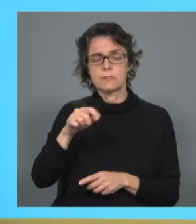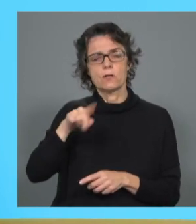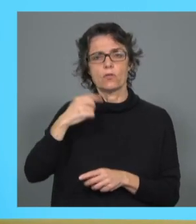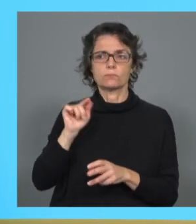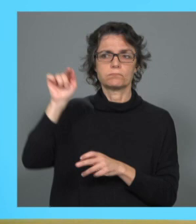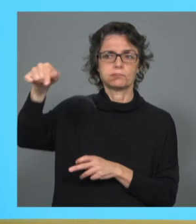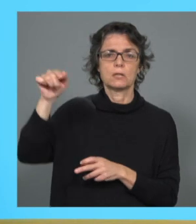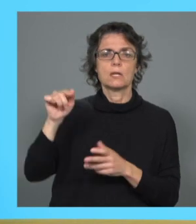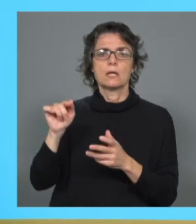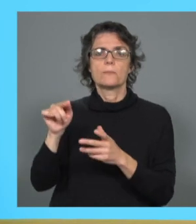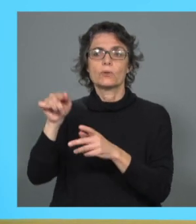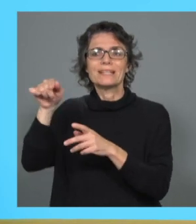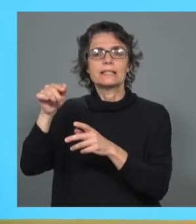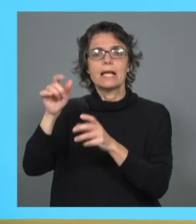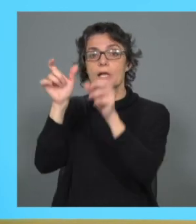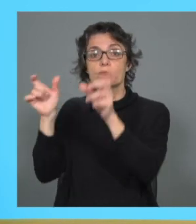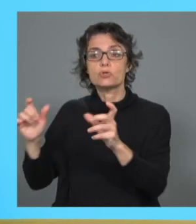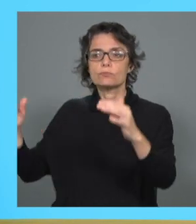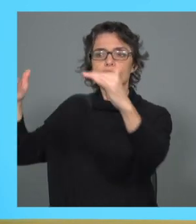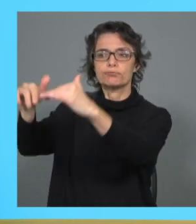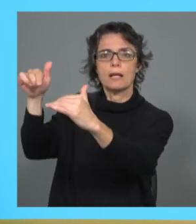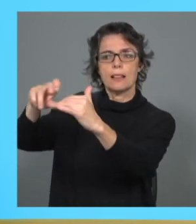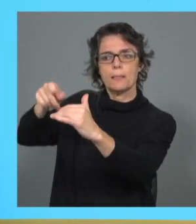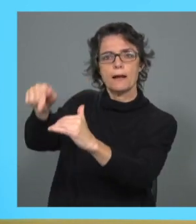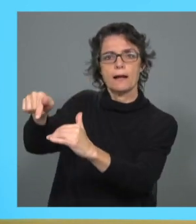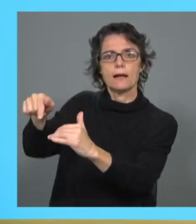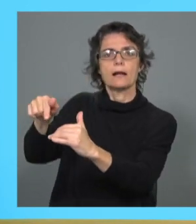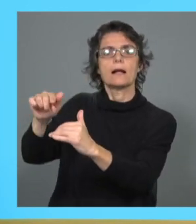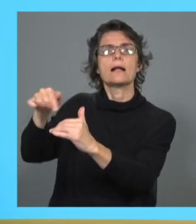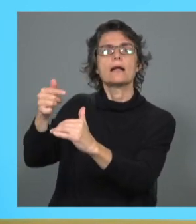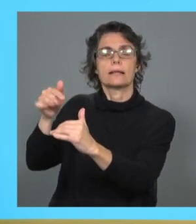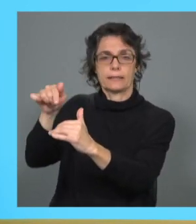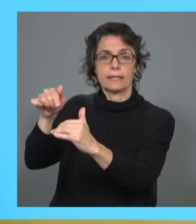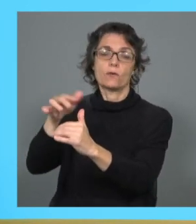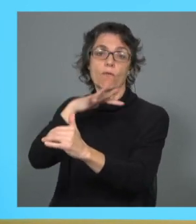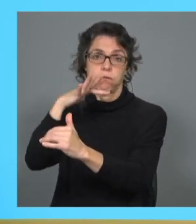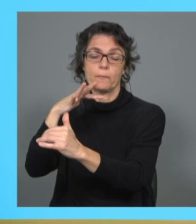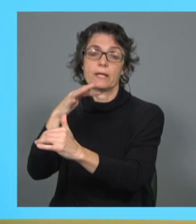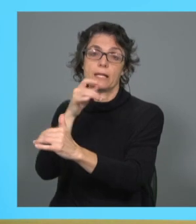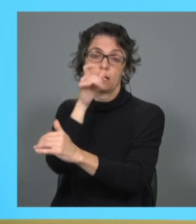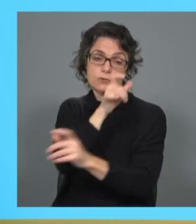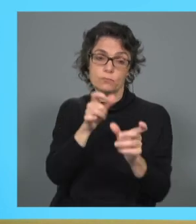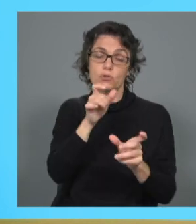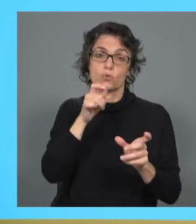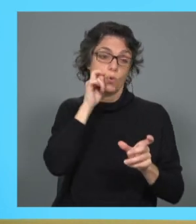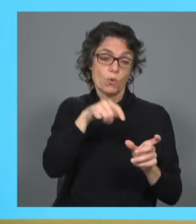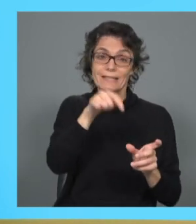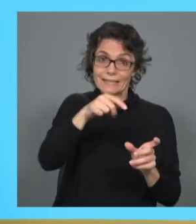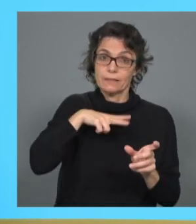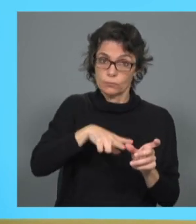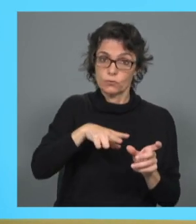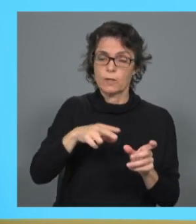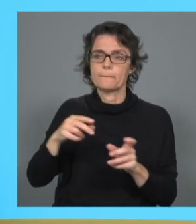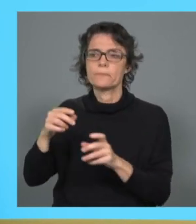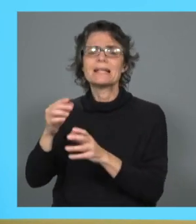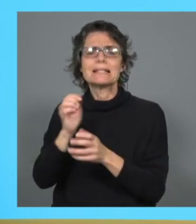termos apenas um ponto de recolha. E eram familiares, essencialmente, de ucranianos que estavam já em Portugal? Tirando duas famílias que não tinham cá ninguém, e